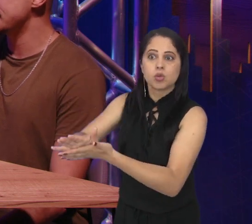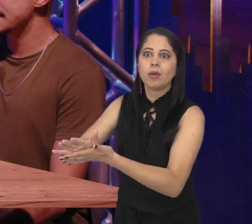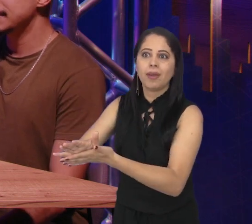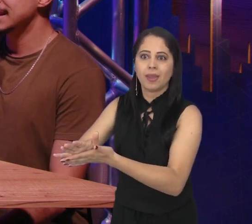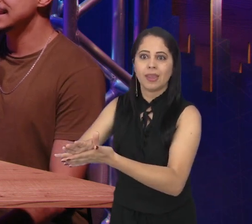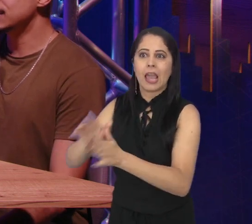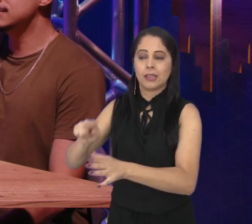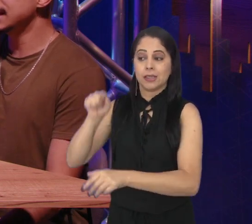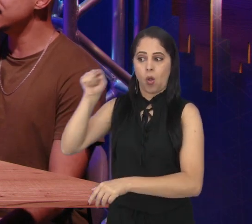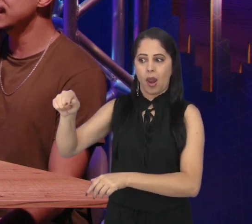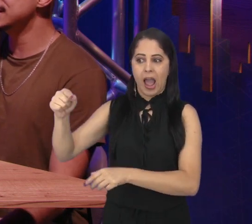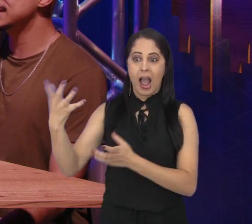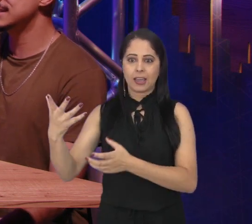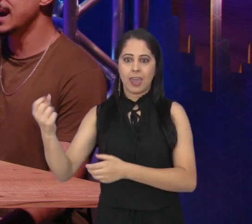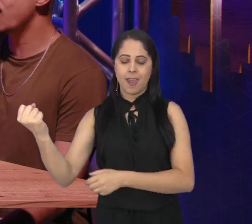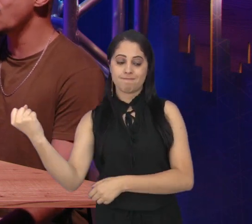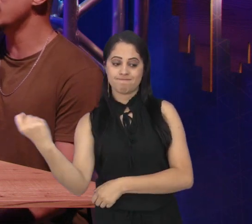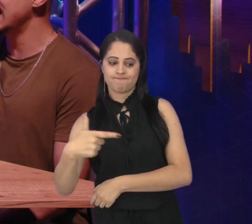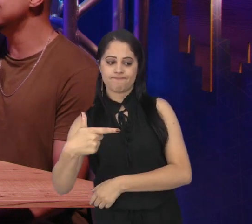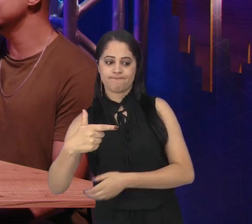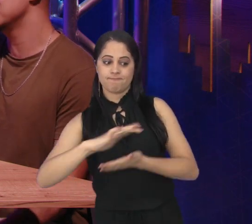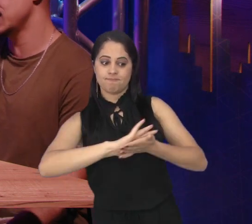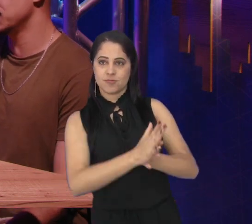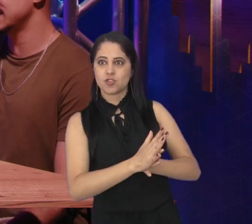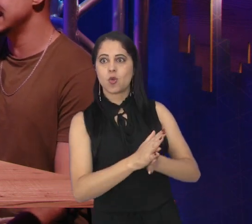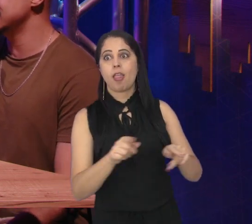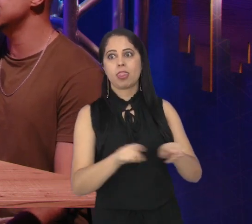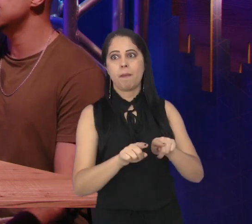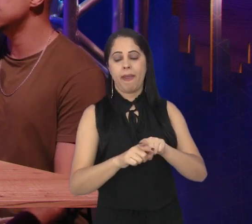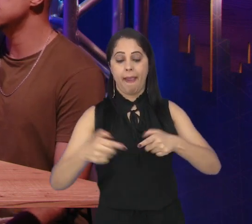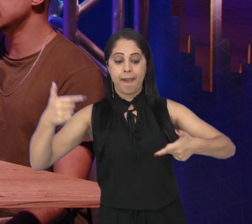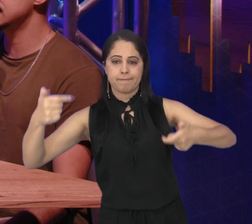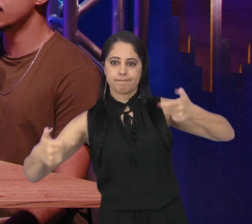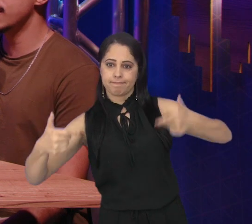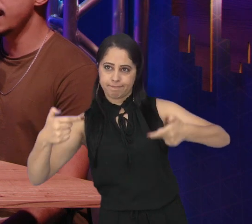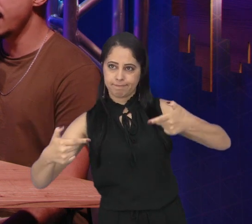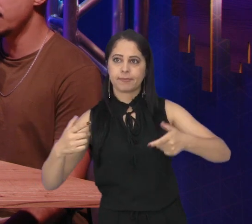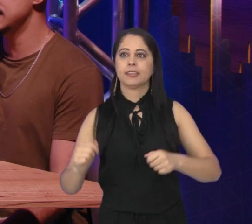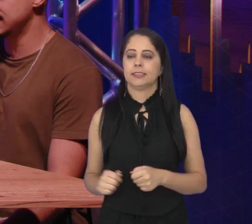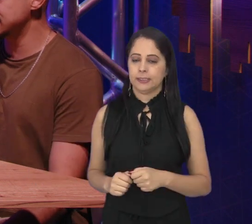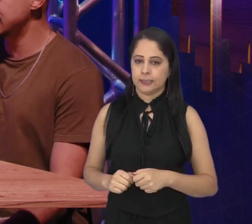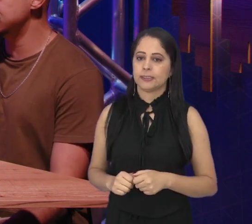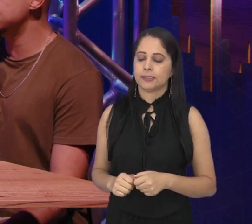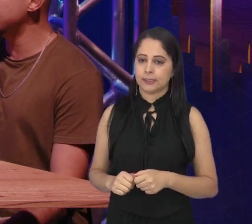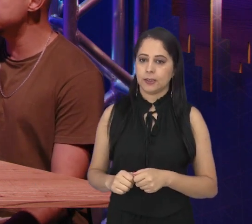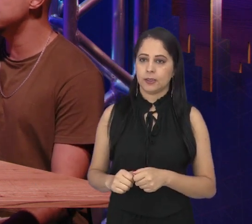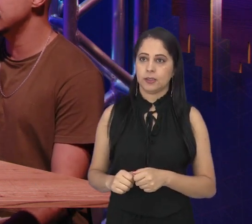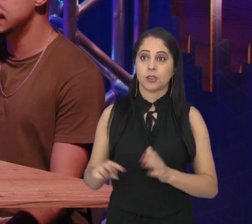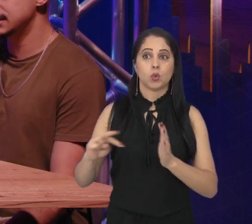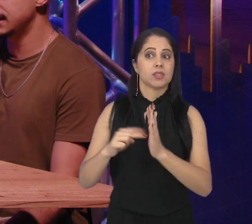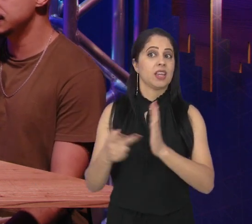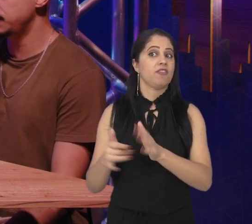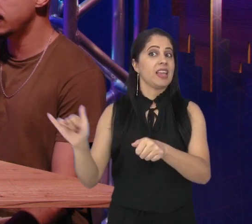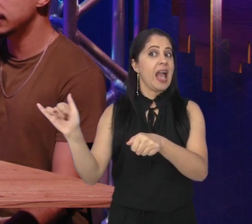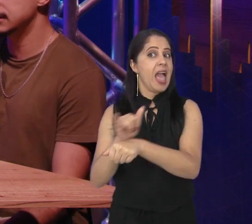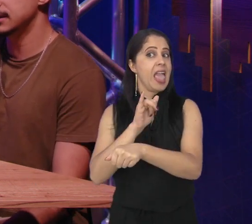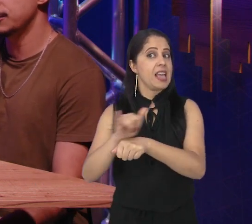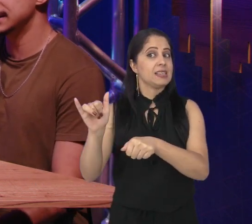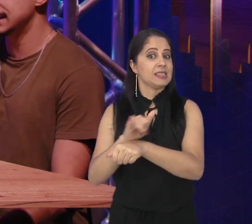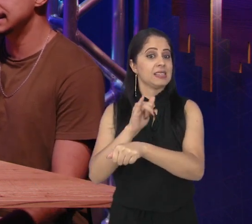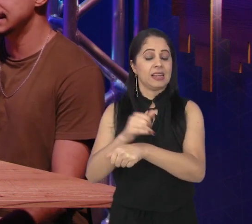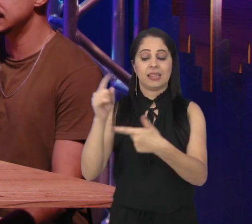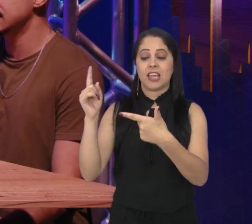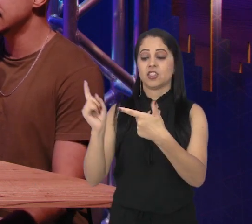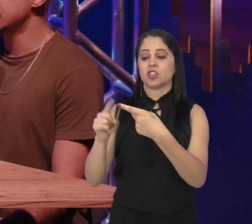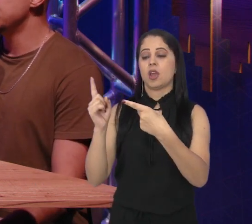planeta. Então, quem que vai ter a coragem de ser contra eles? Né? Então, exatamente. É uma estratégia de hard power, né?